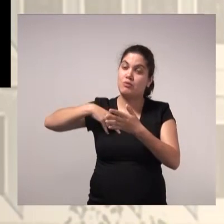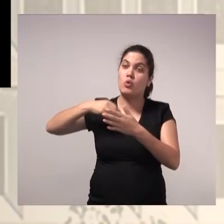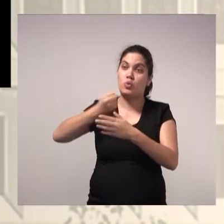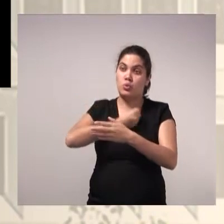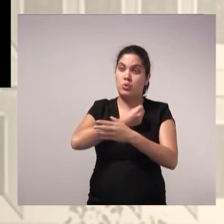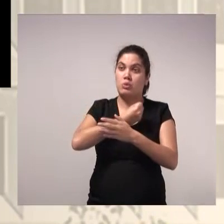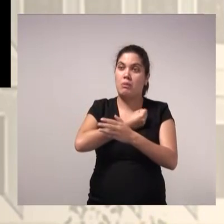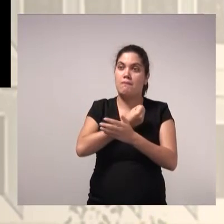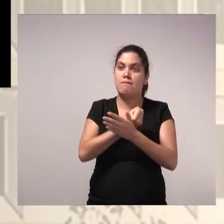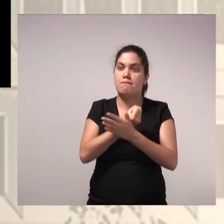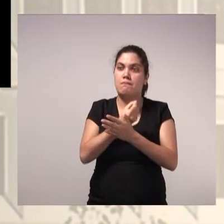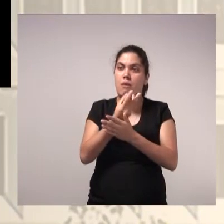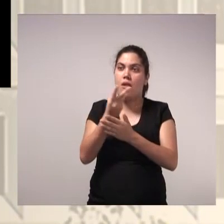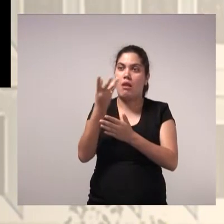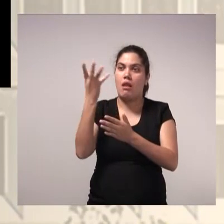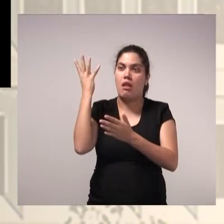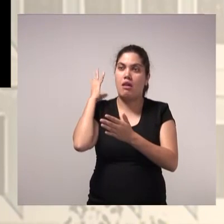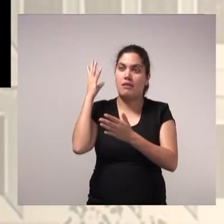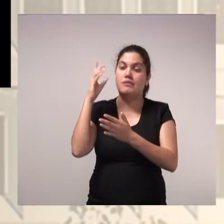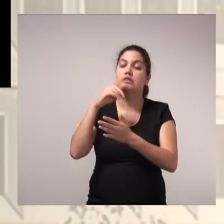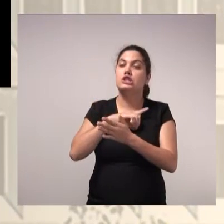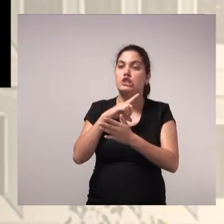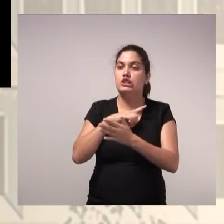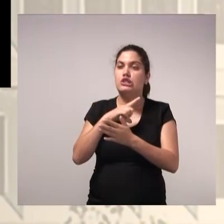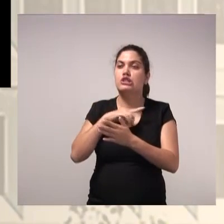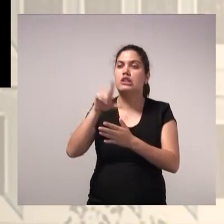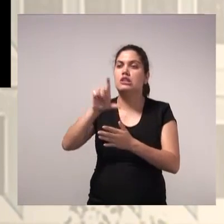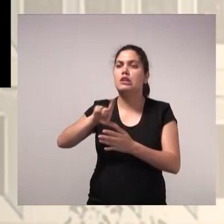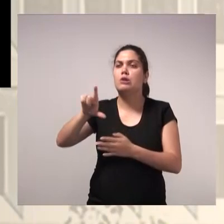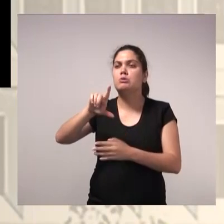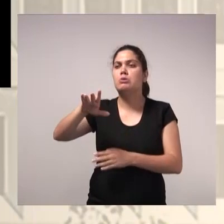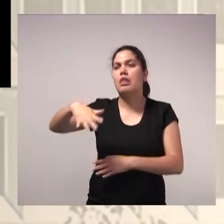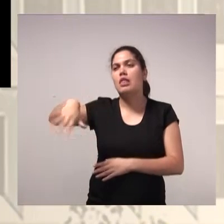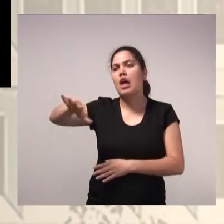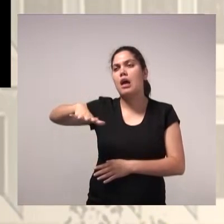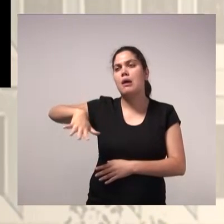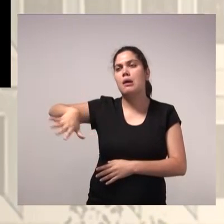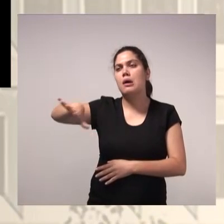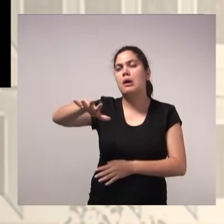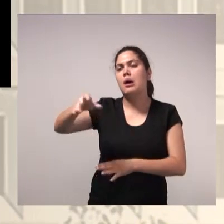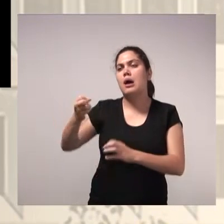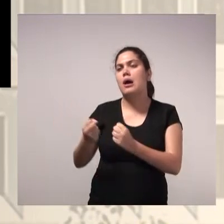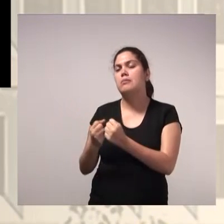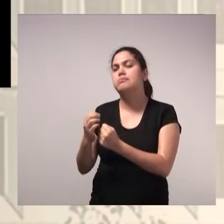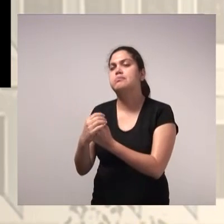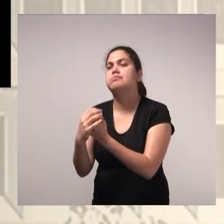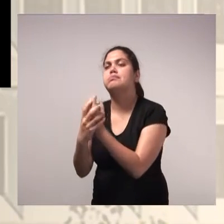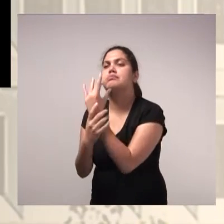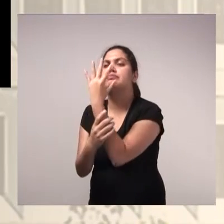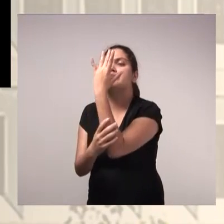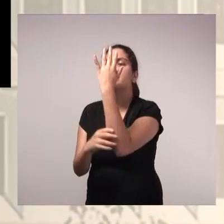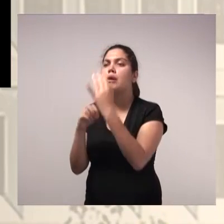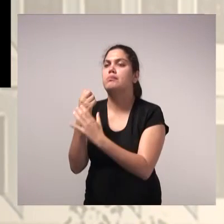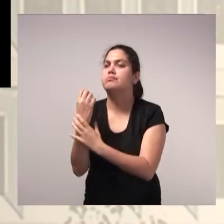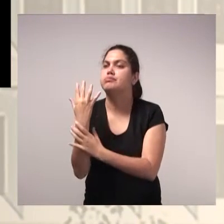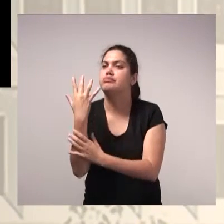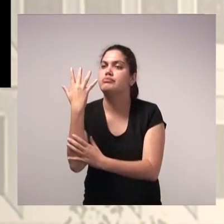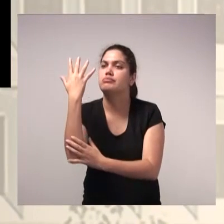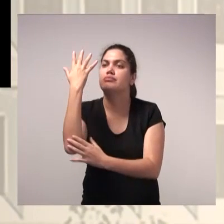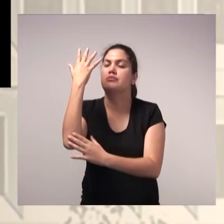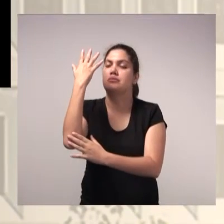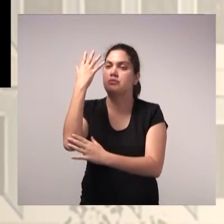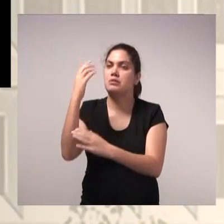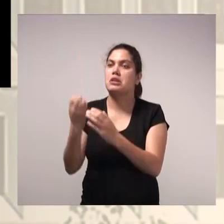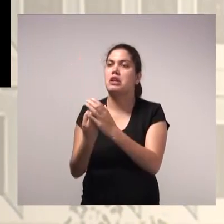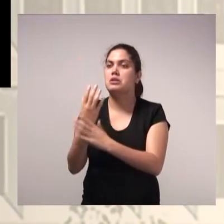que existia na literatura era muita coisa voltada ao plantio de árvores de reflorestamento, para a produção de